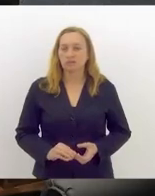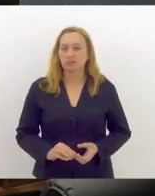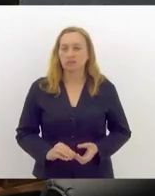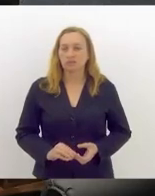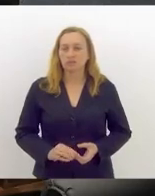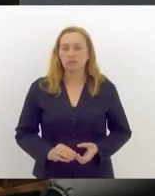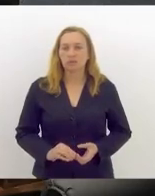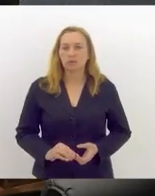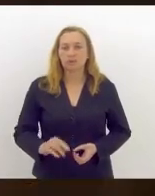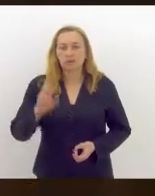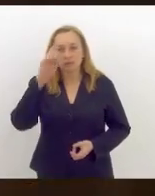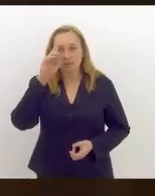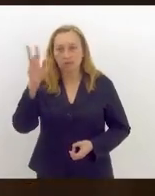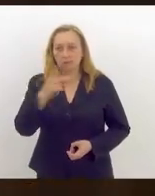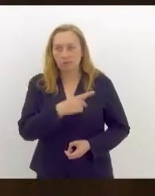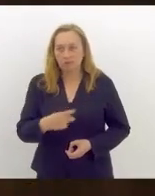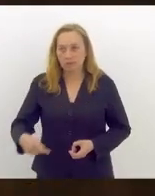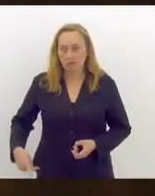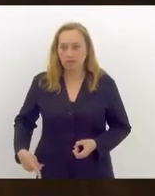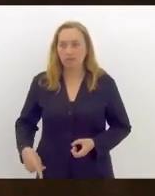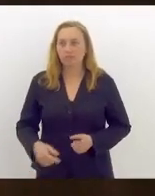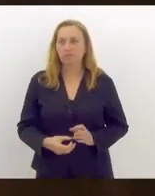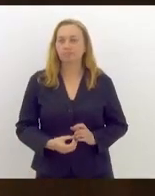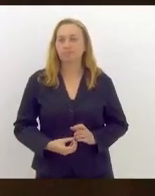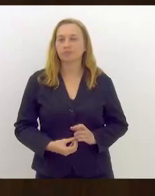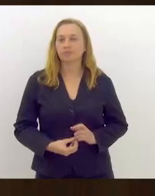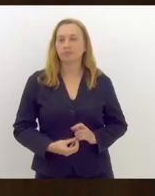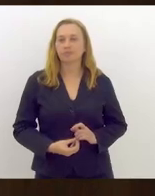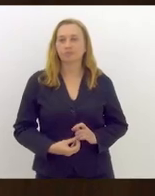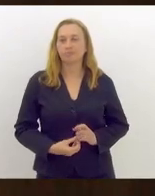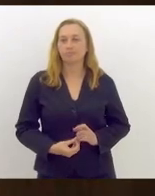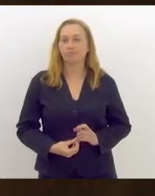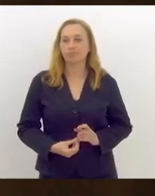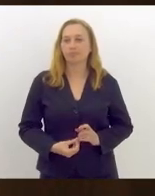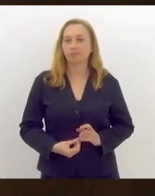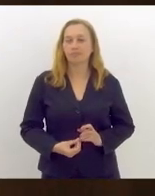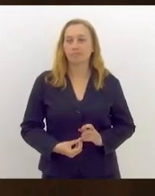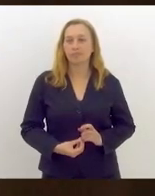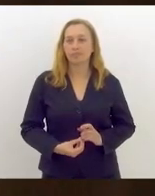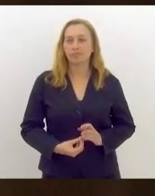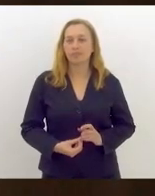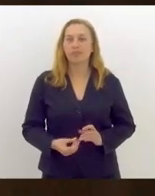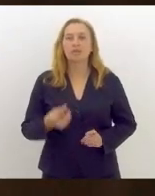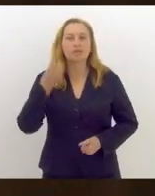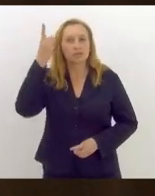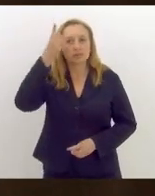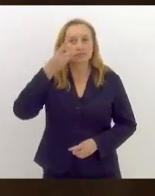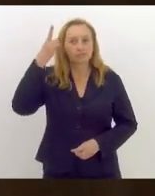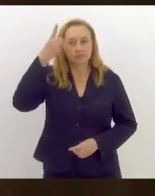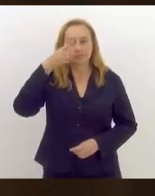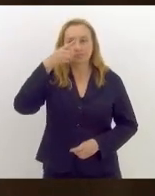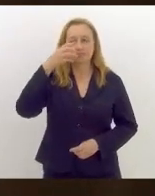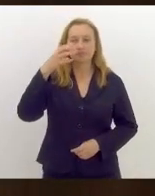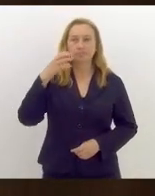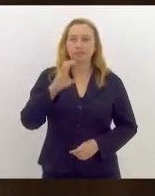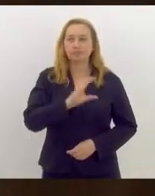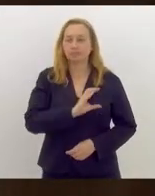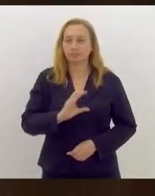senhor presidente Deputado André Ceciliano